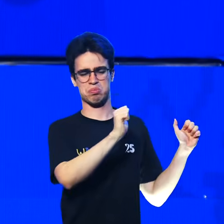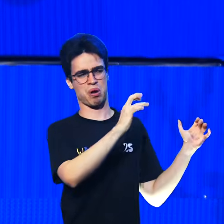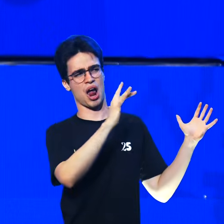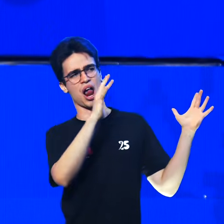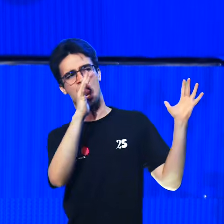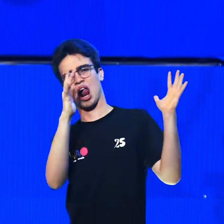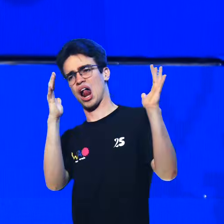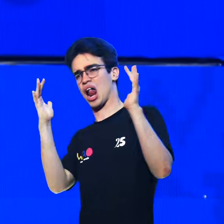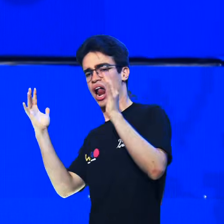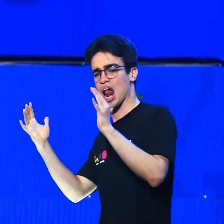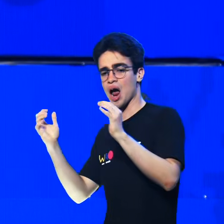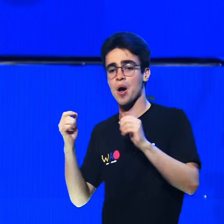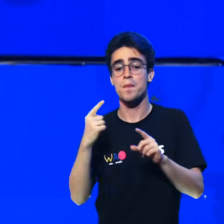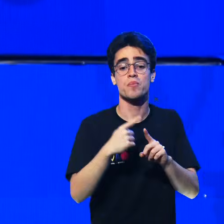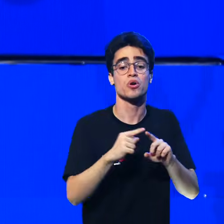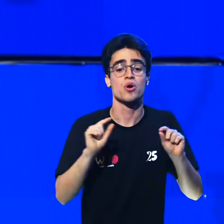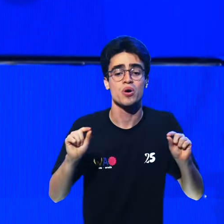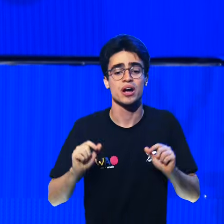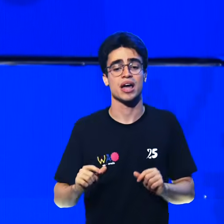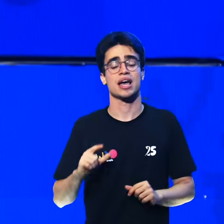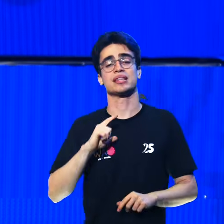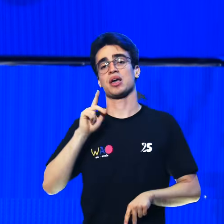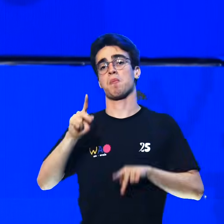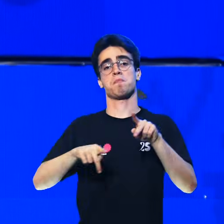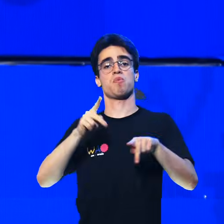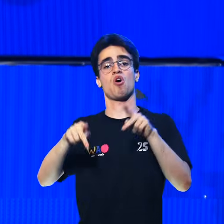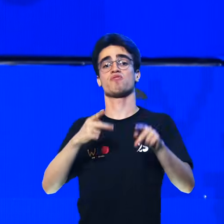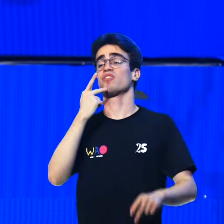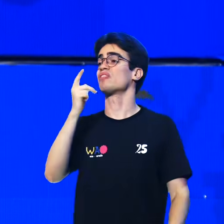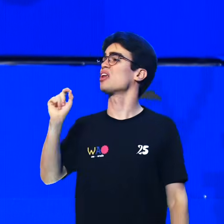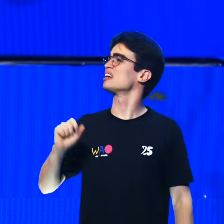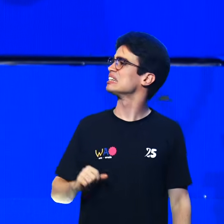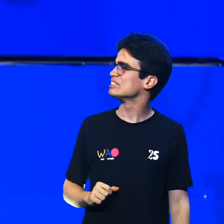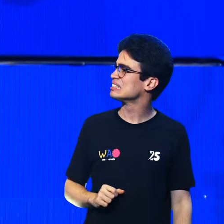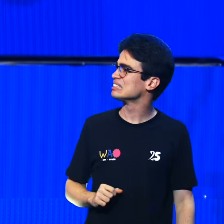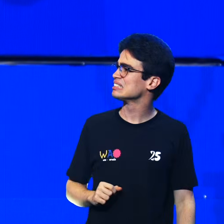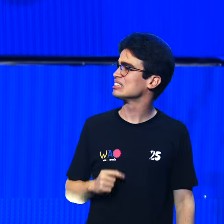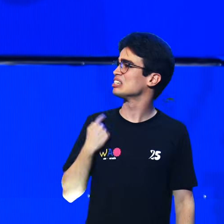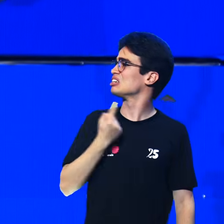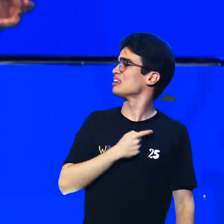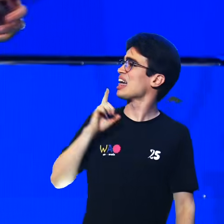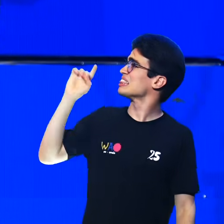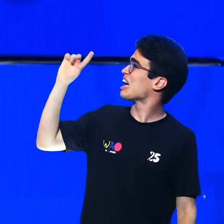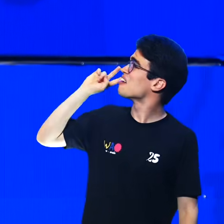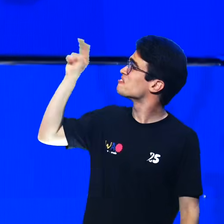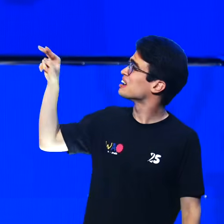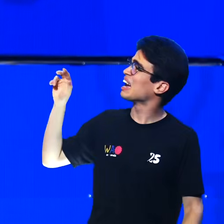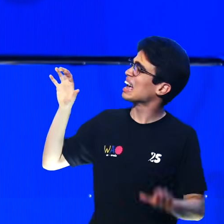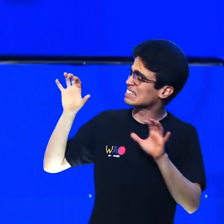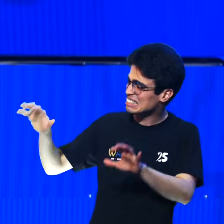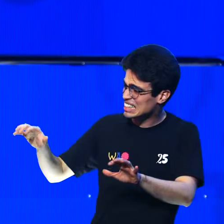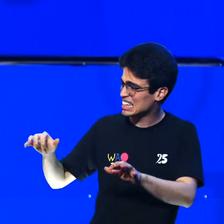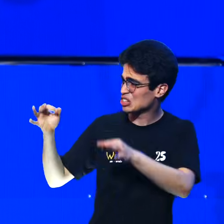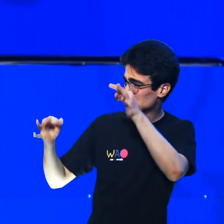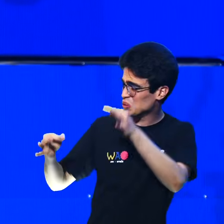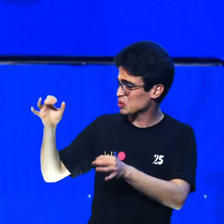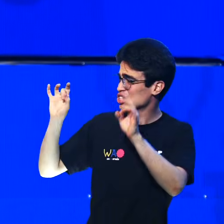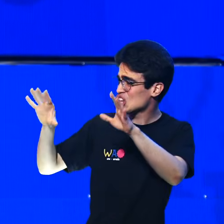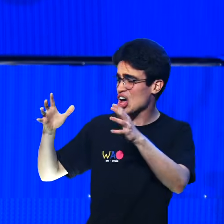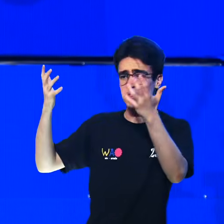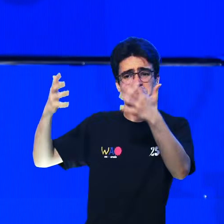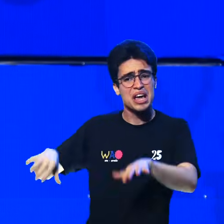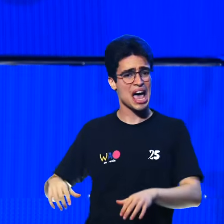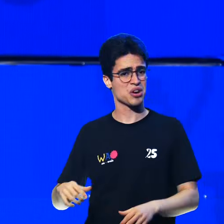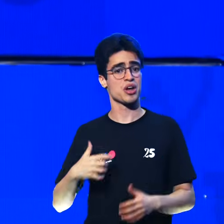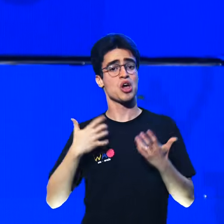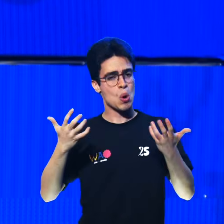processo, porque o próprio povo diz: nós não queremos ouvir mais a Deus desse jeito, queremos um governante como